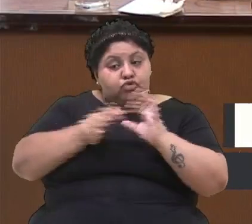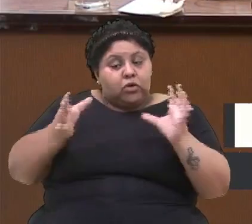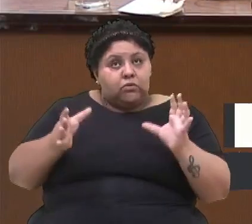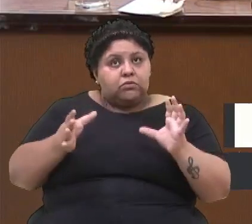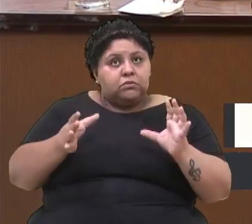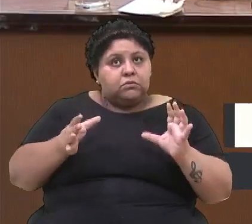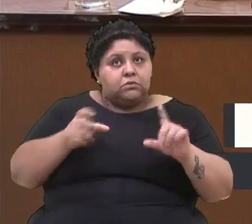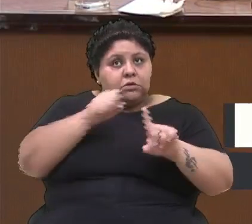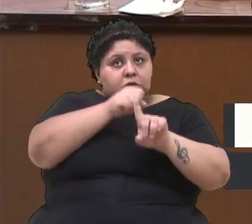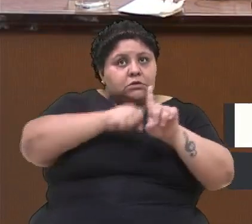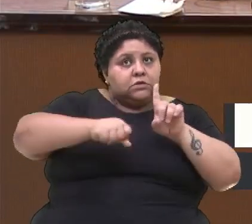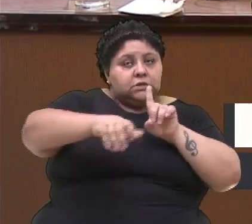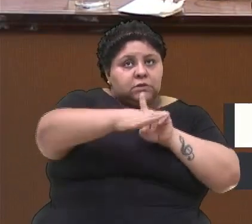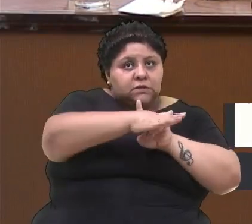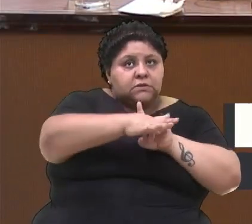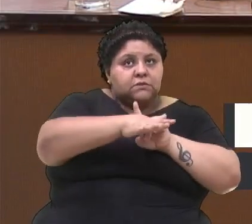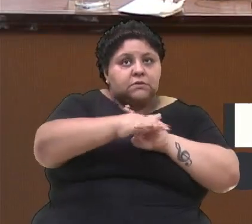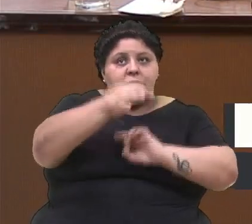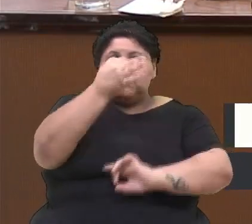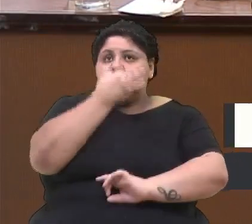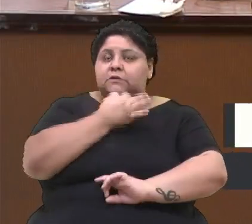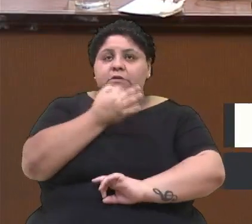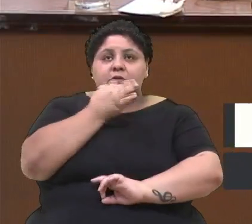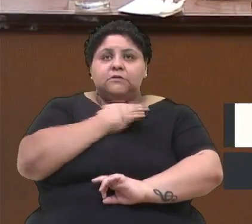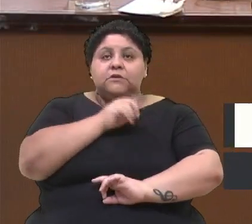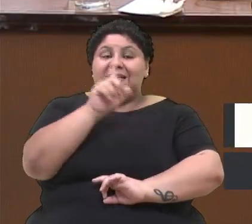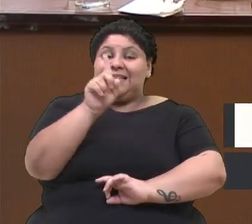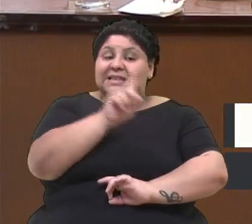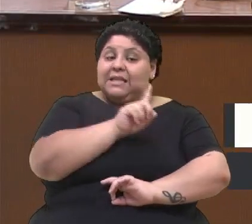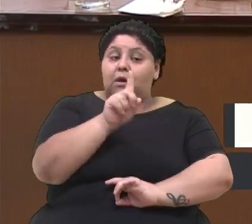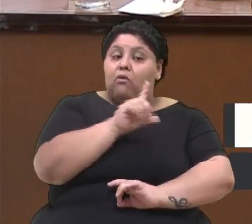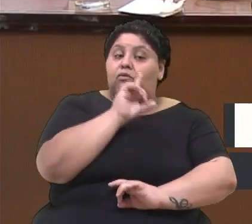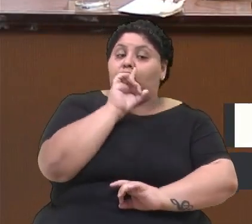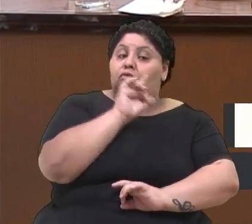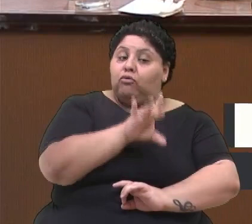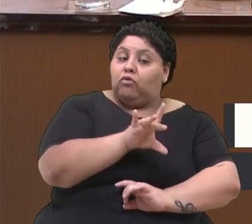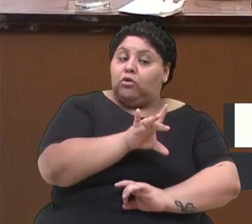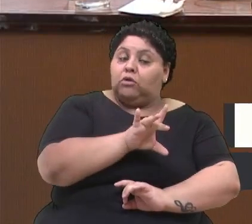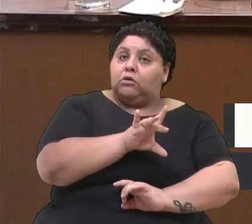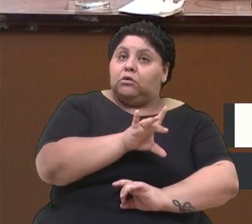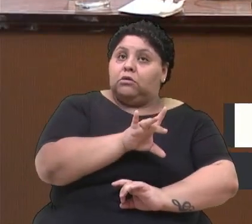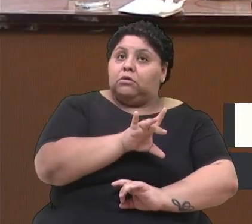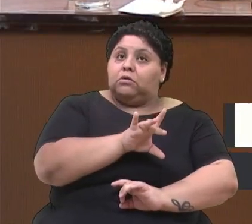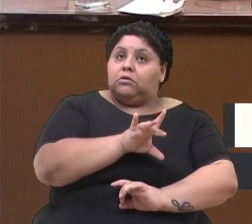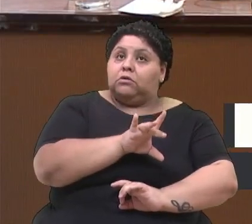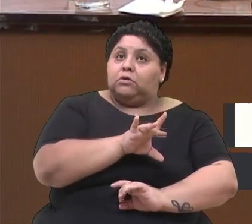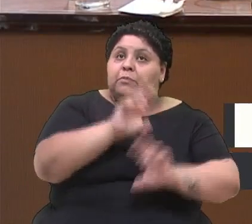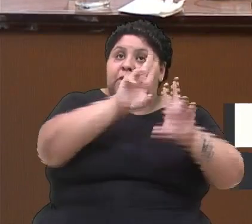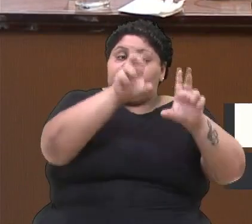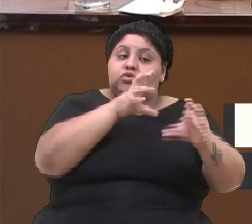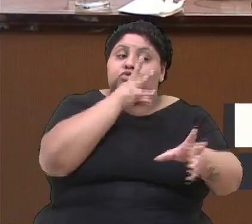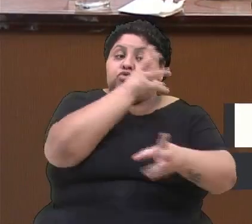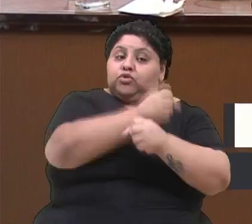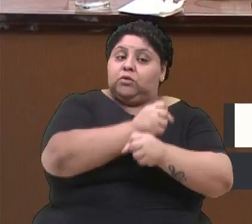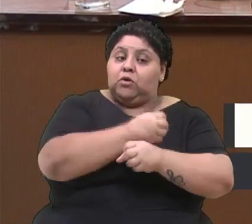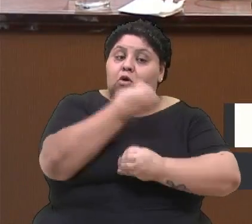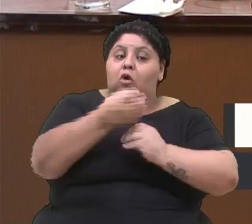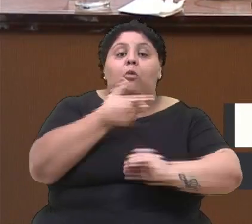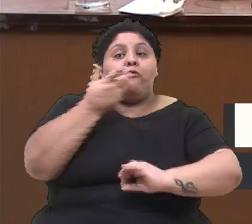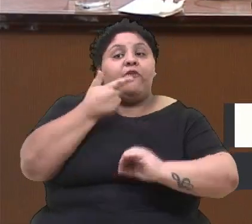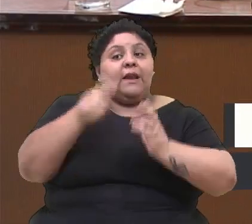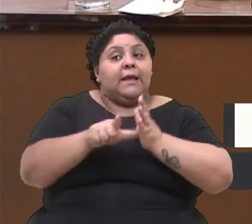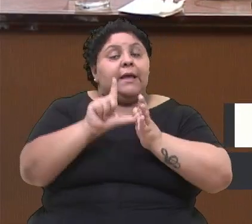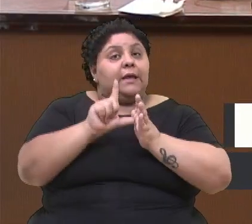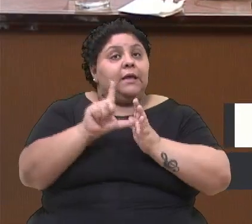sociedade caxiense, não somente pela questão da causa animal. É como eu falei antes.